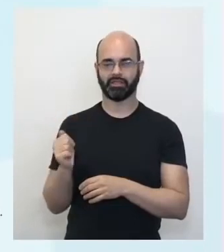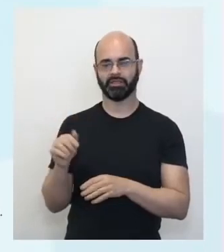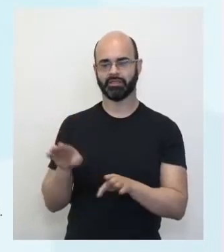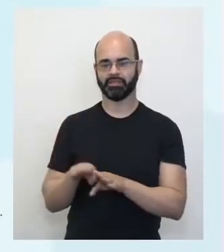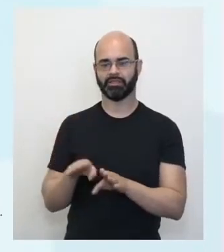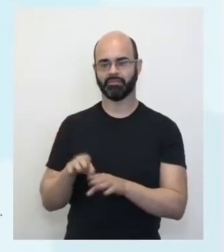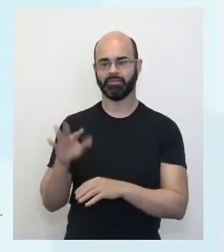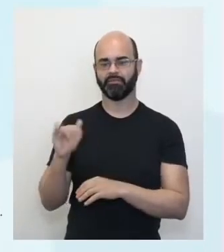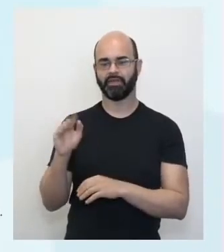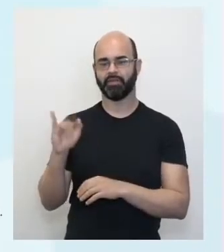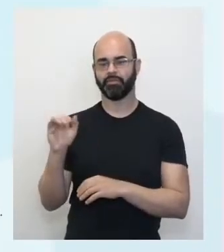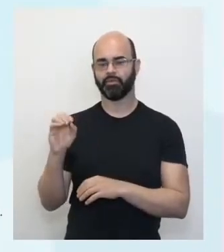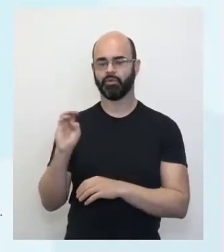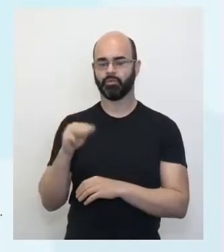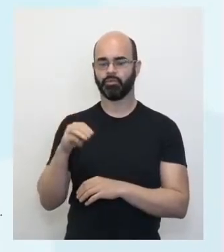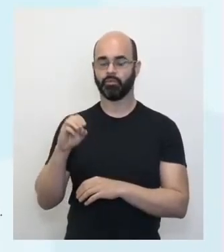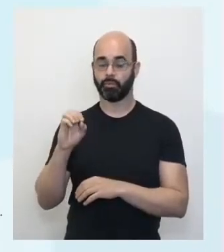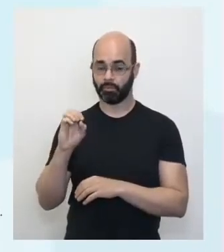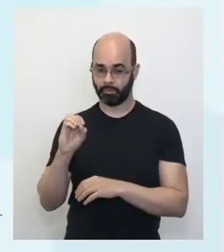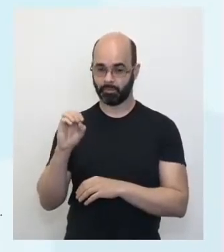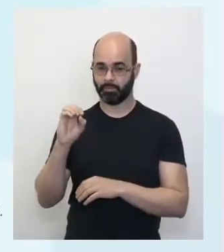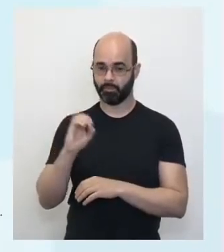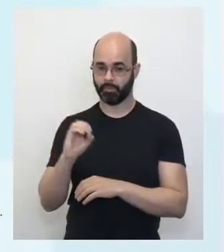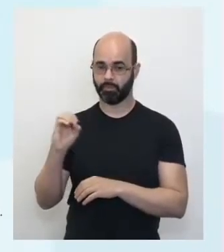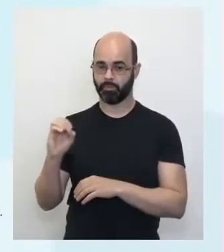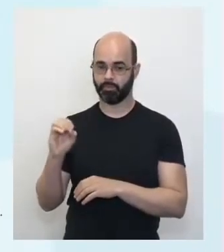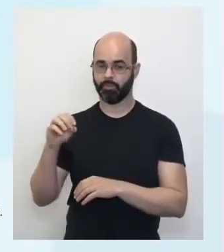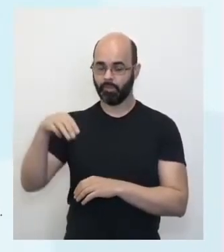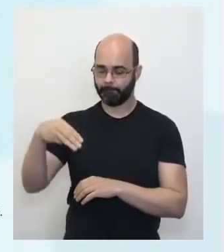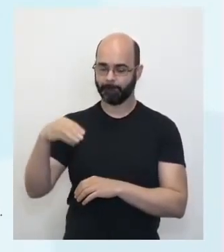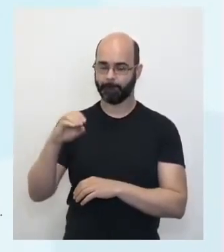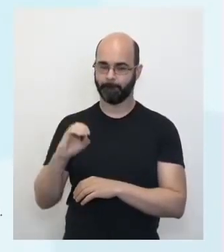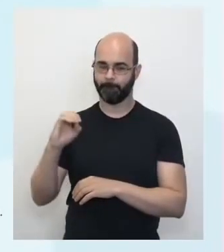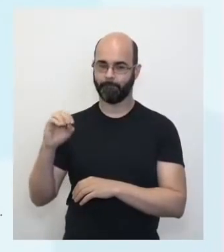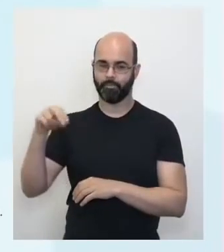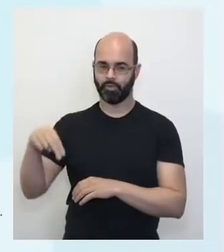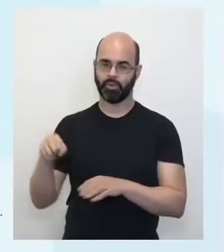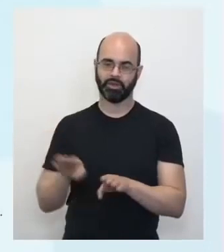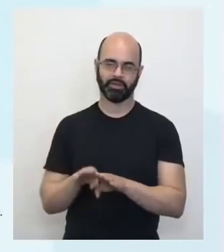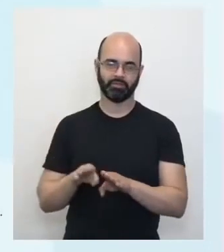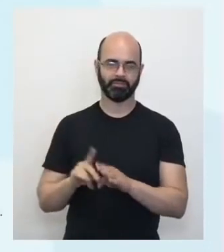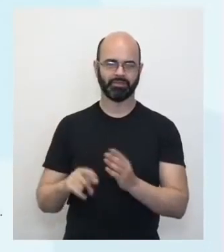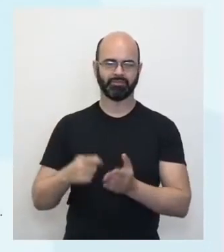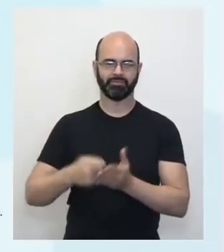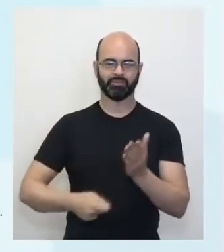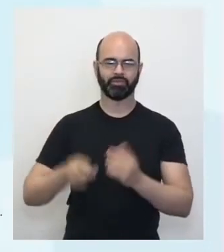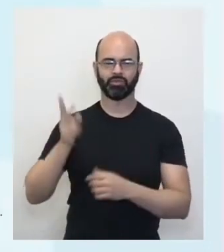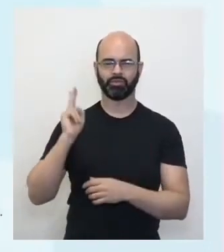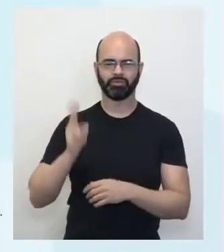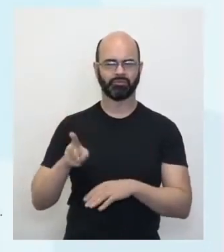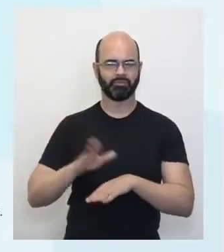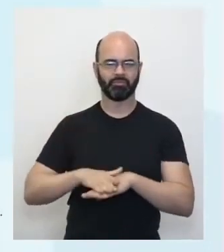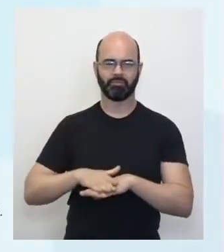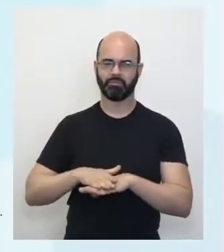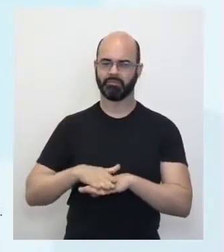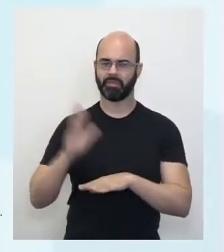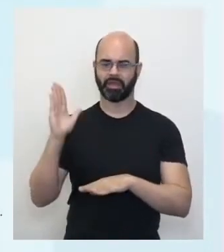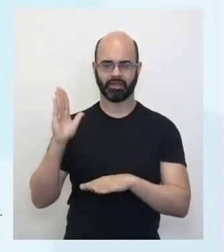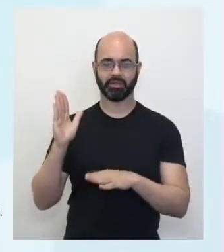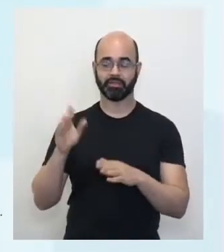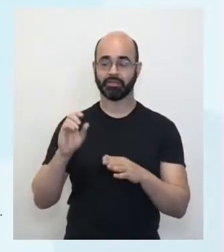me perdoem, e Gabriel Bá. Ao todo, a petição acumulou mais de 2.000 assinaturas. Para ler o texto na